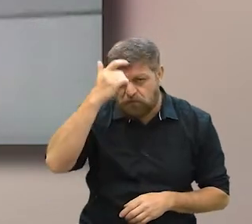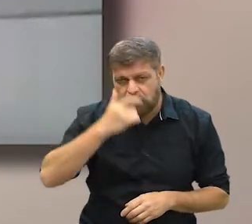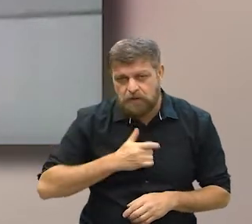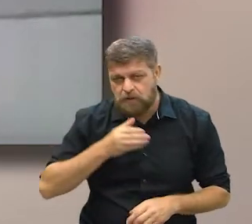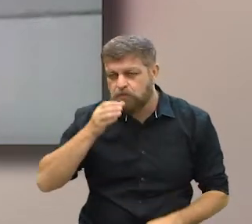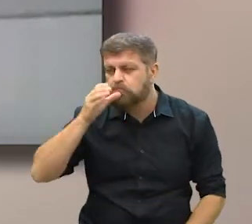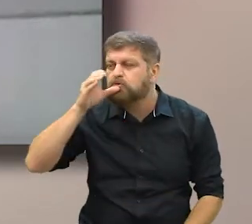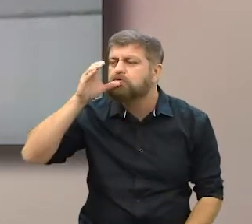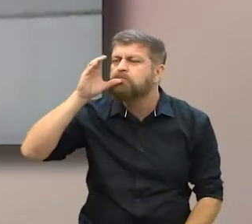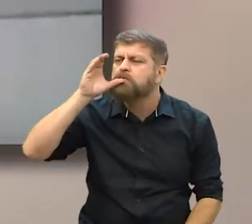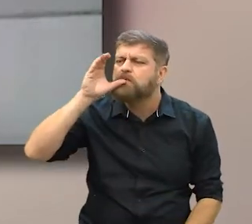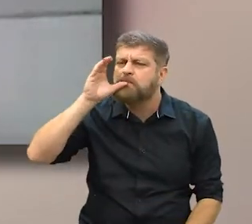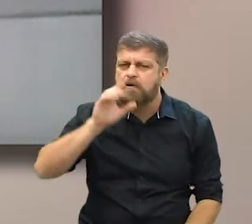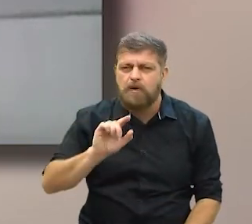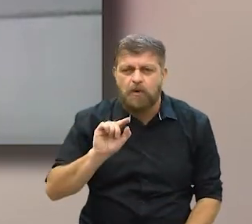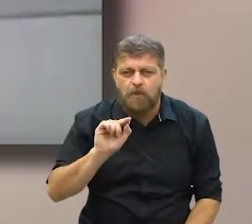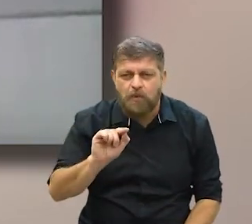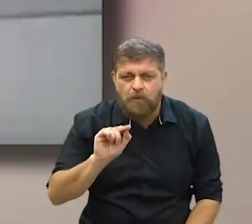tomava